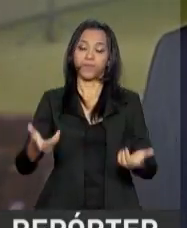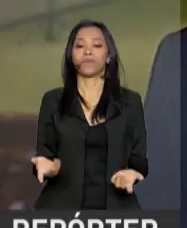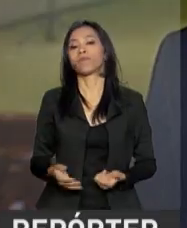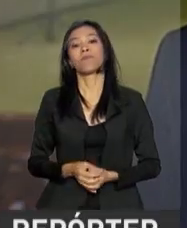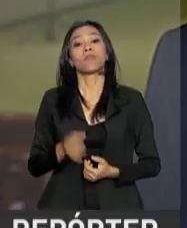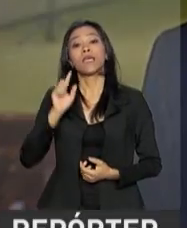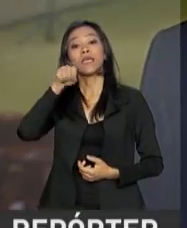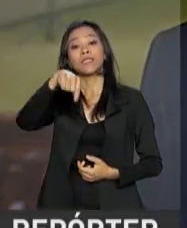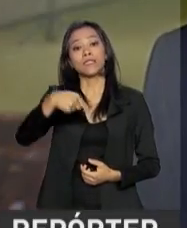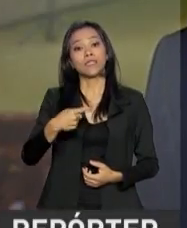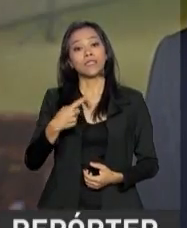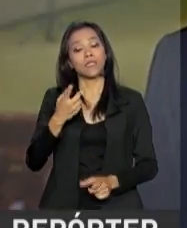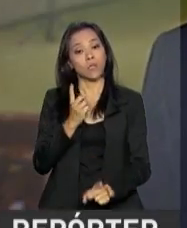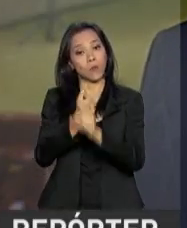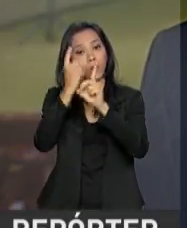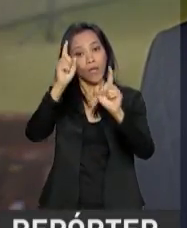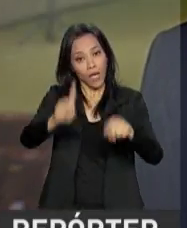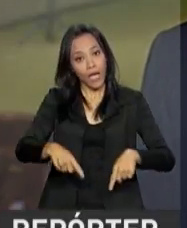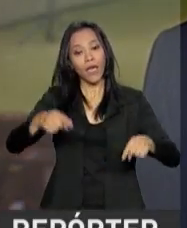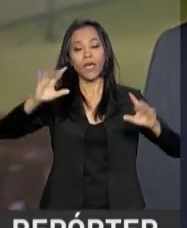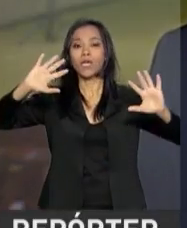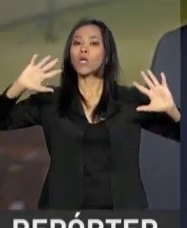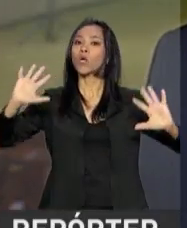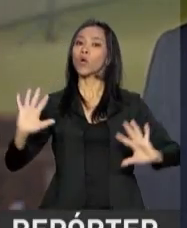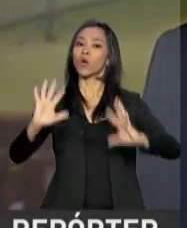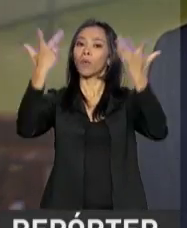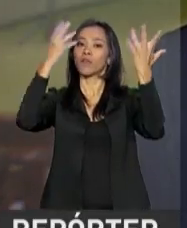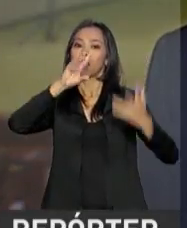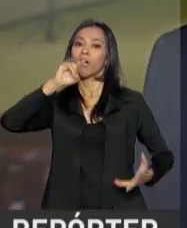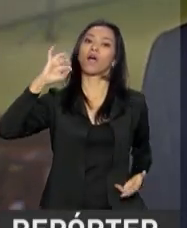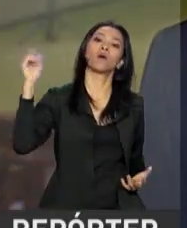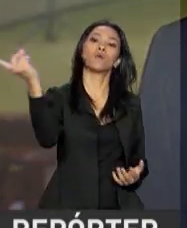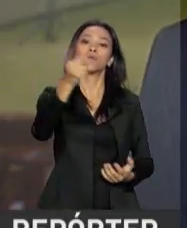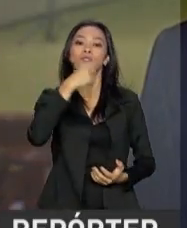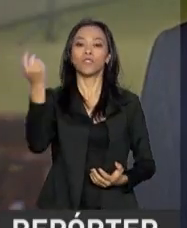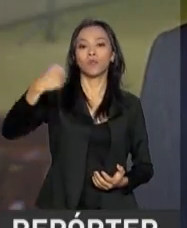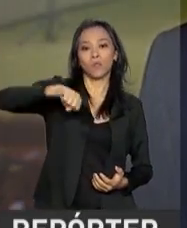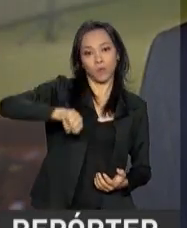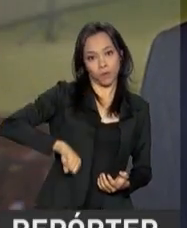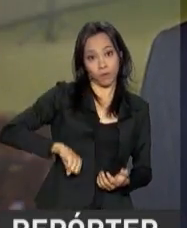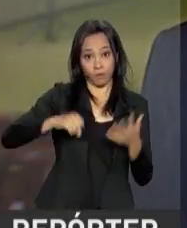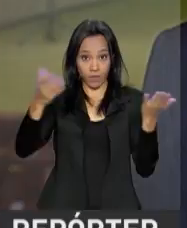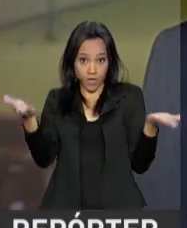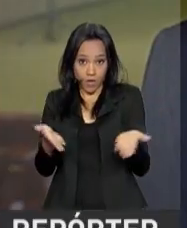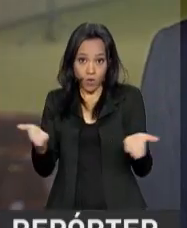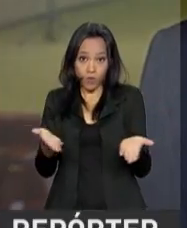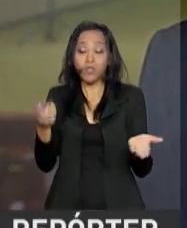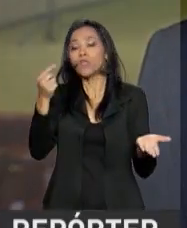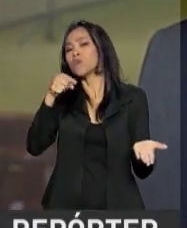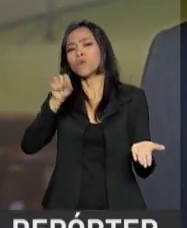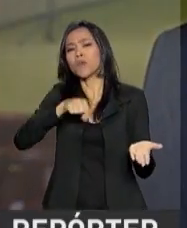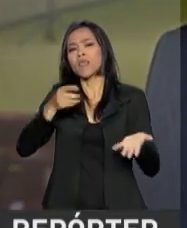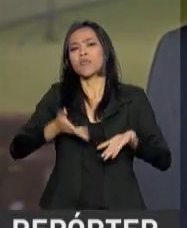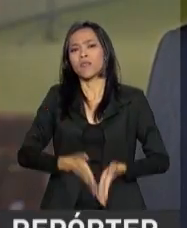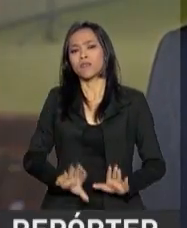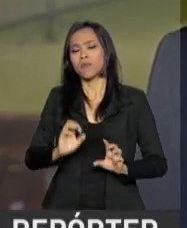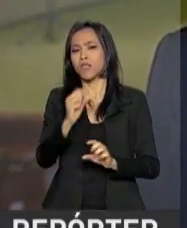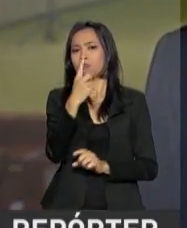Esse evento é em comemoração ao Dia do Diplomata, que é celebrado hoje. A data marca o nascimento,